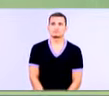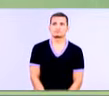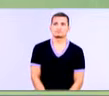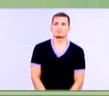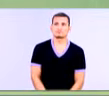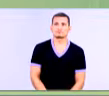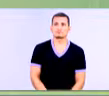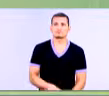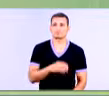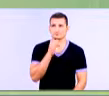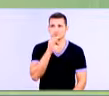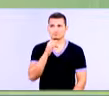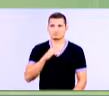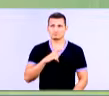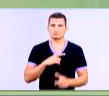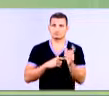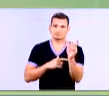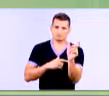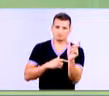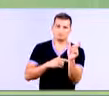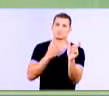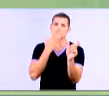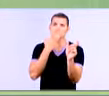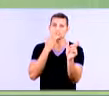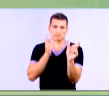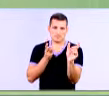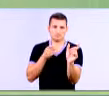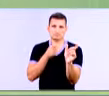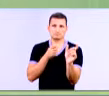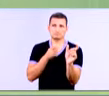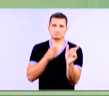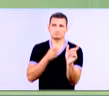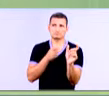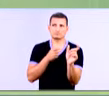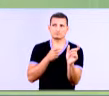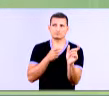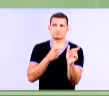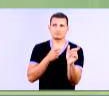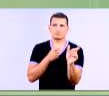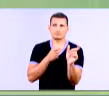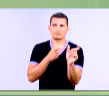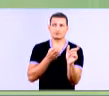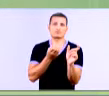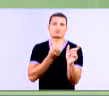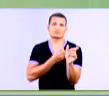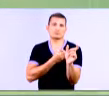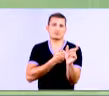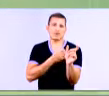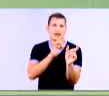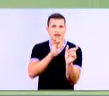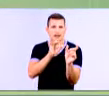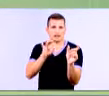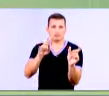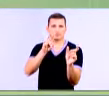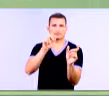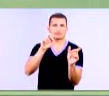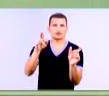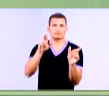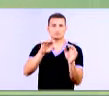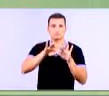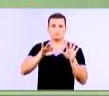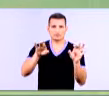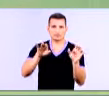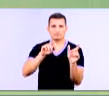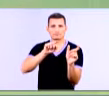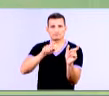Se tiver variáveis que possuem o mesmo tipo, basta defini-los e enumerar o nome de cada uma das variáveis, separando as mesmas